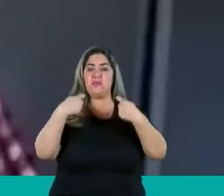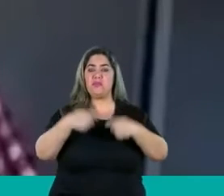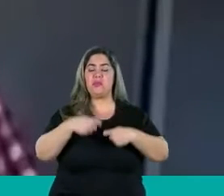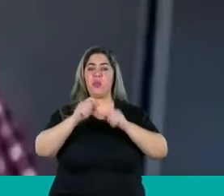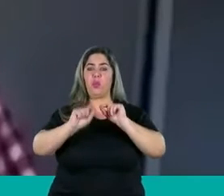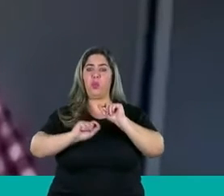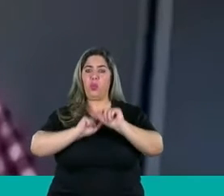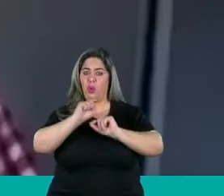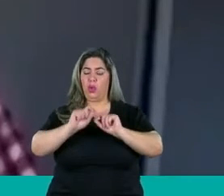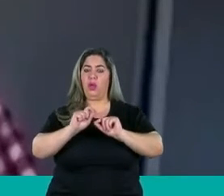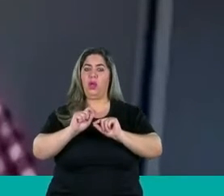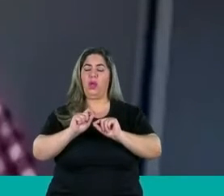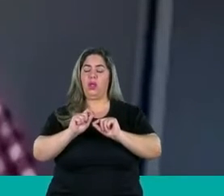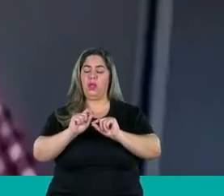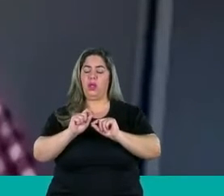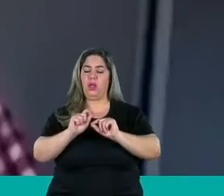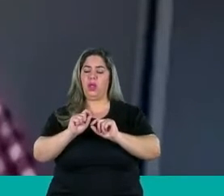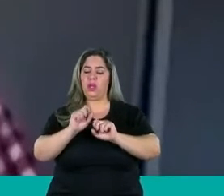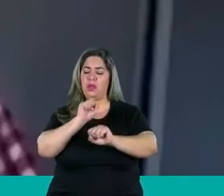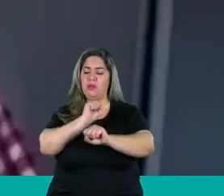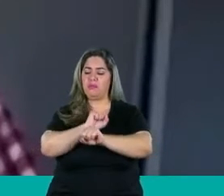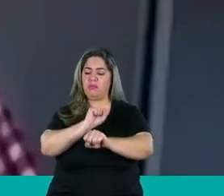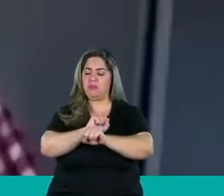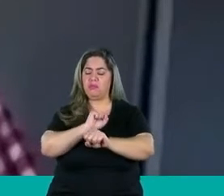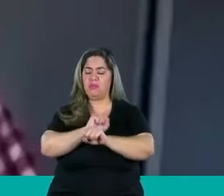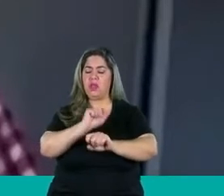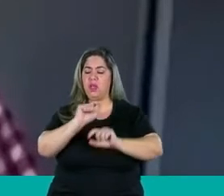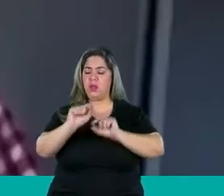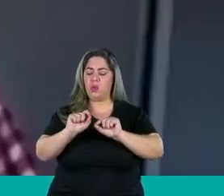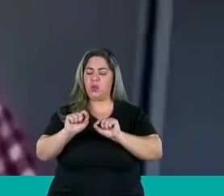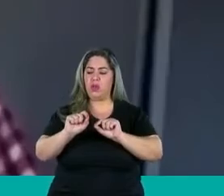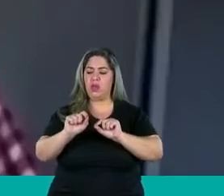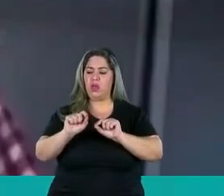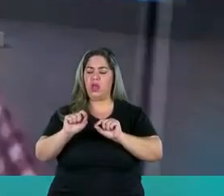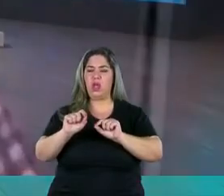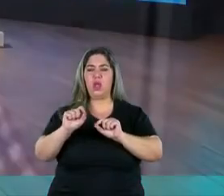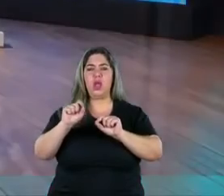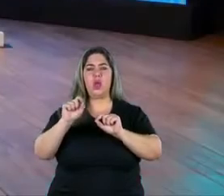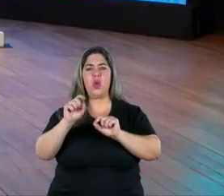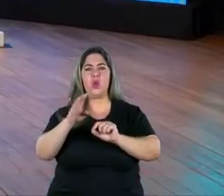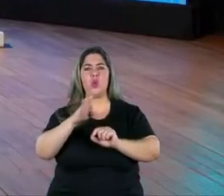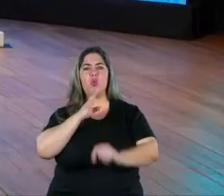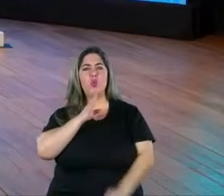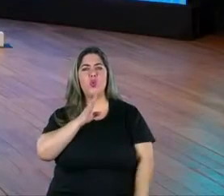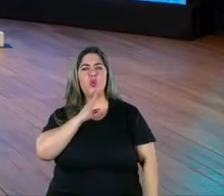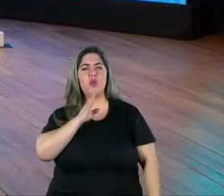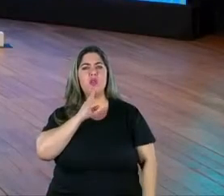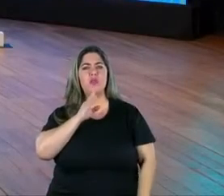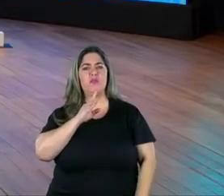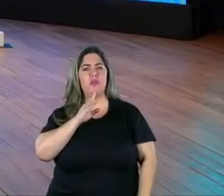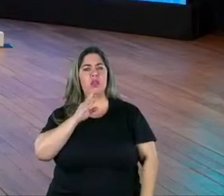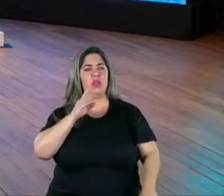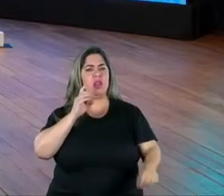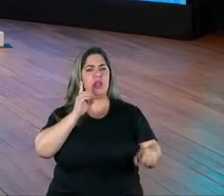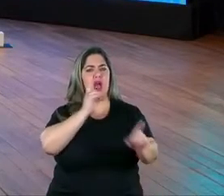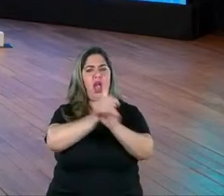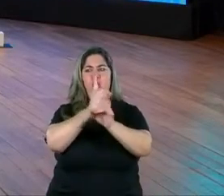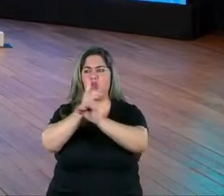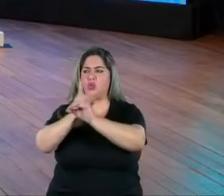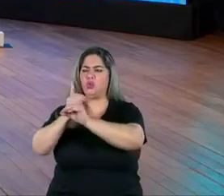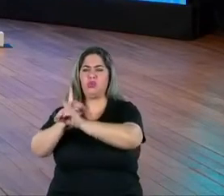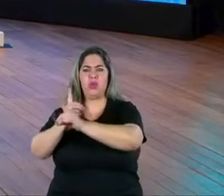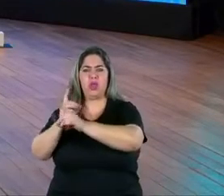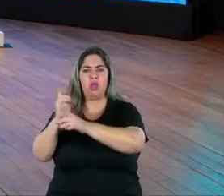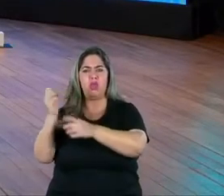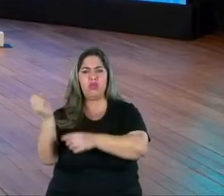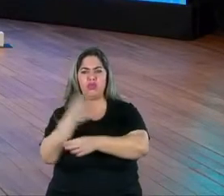esperar para reconhecer que, doravante, os modos do conhecimento complexo, as descobertas de possibilidades cognitivas